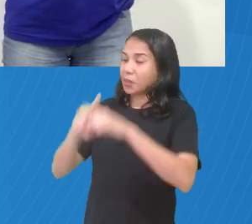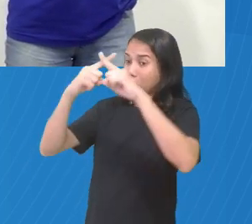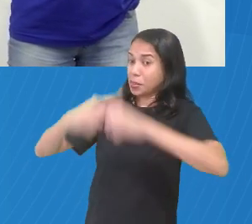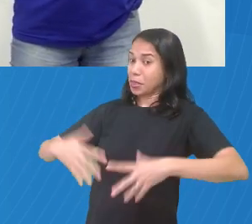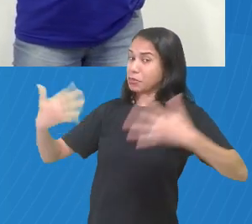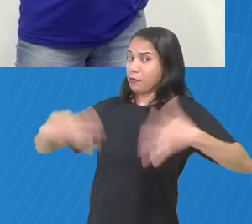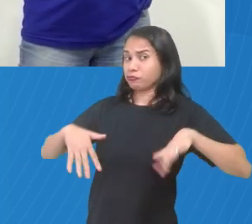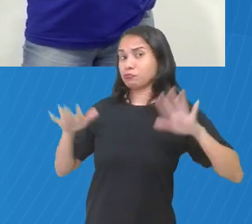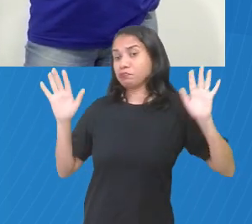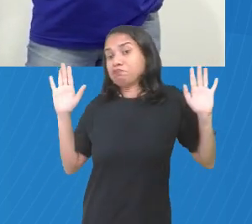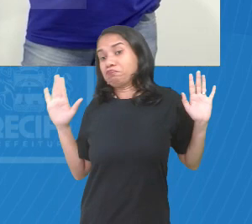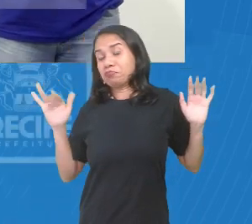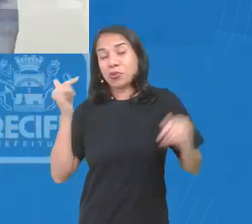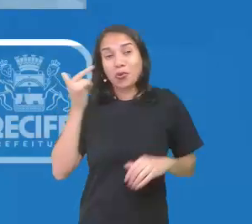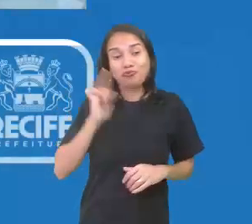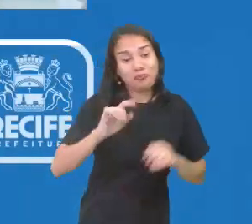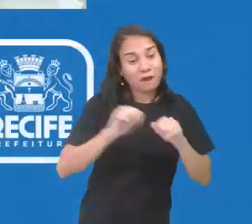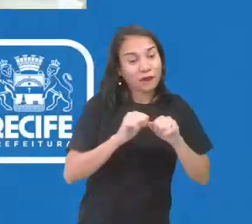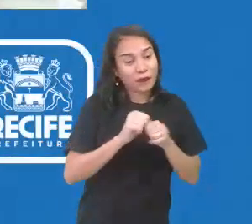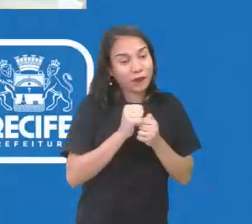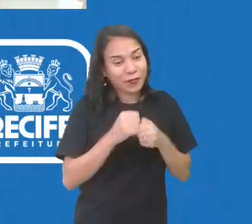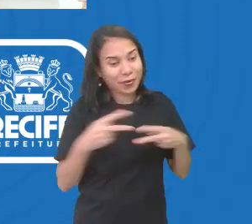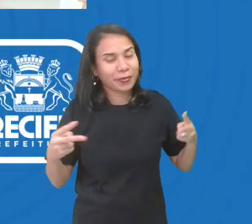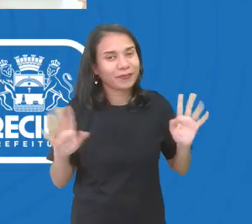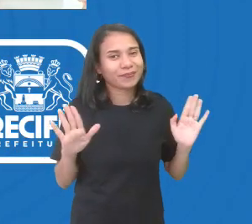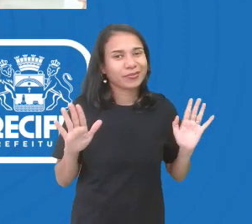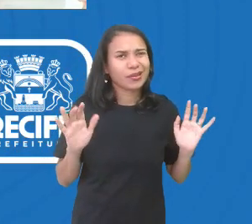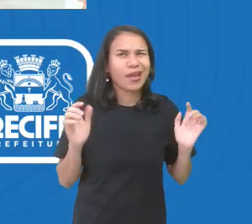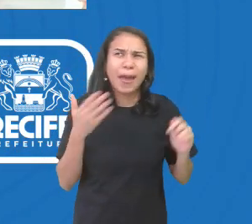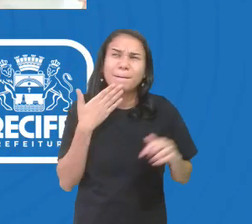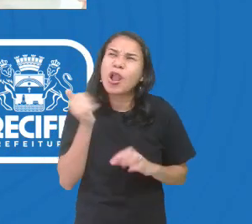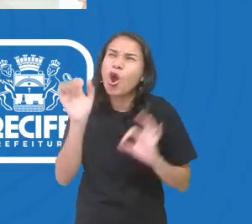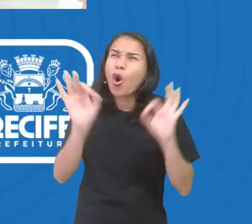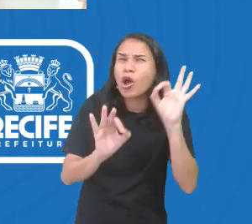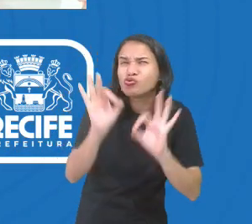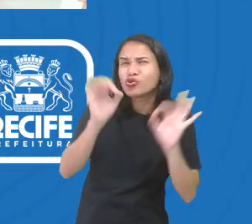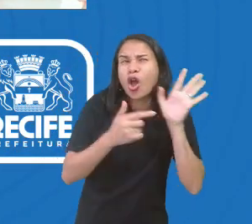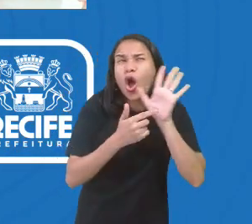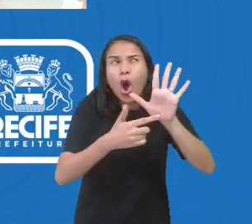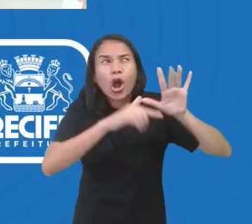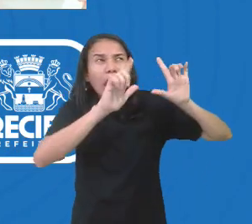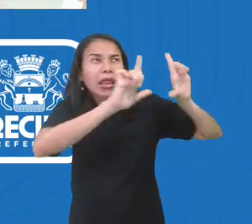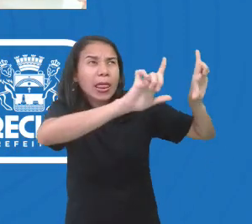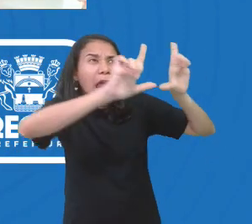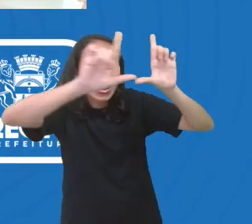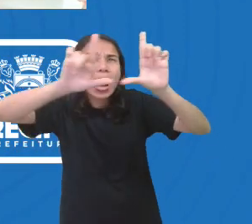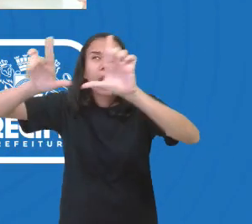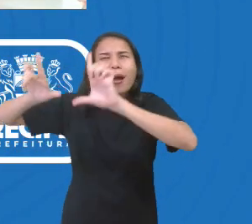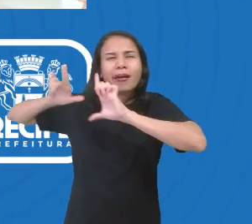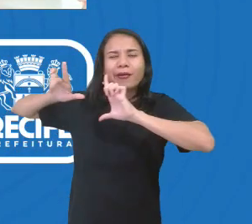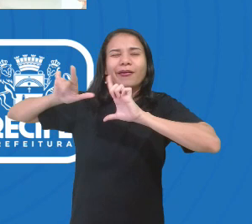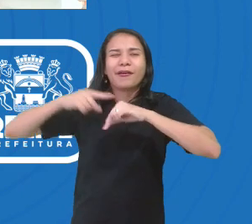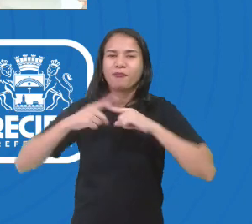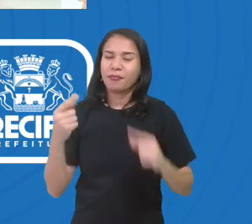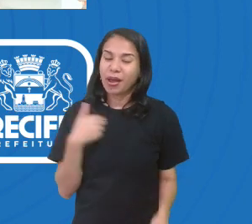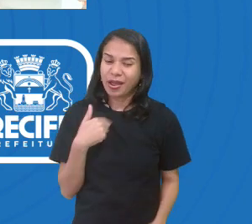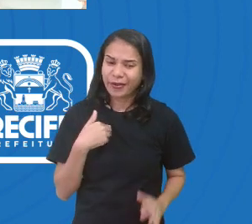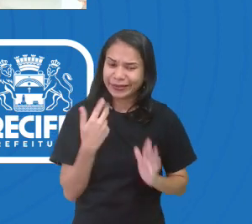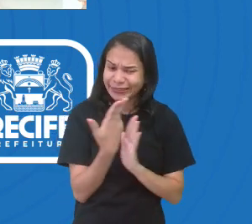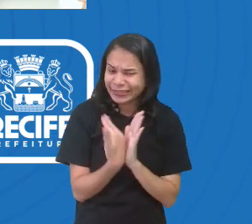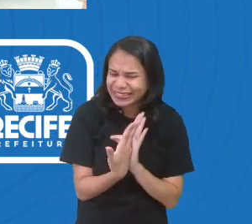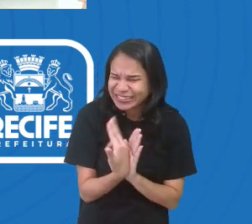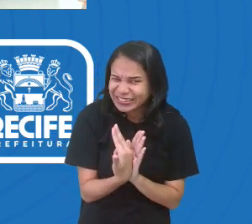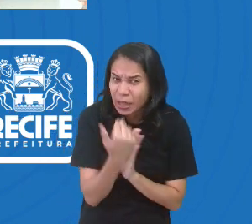De repente, né, você consegue fazer alguma coisa. Não, eu ajudo na organização da exposição que vocês vão preparar, tá certo? Mas para